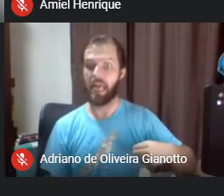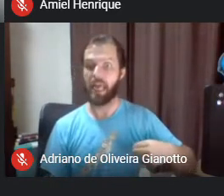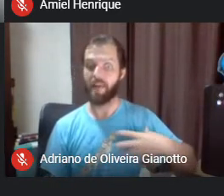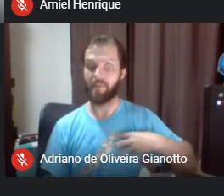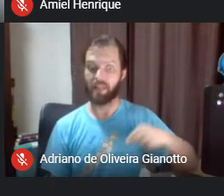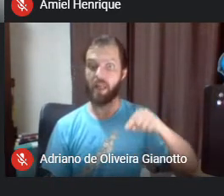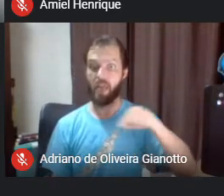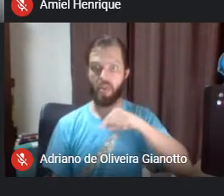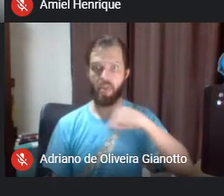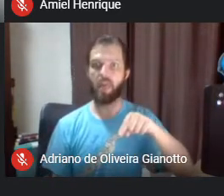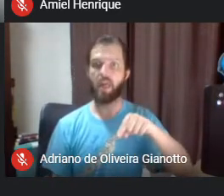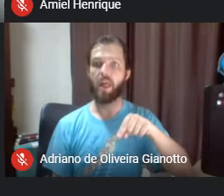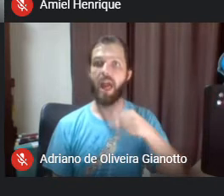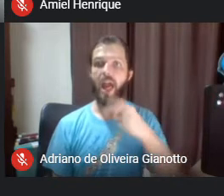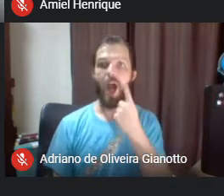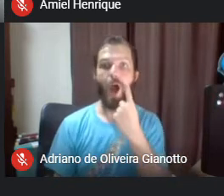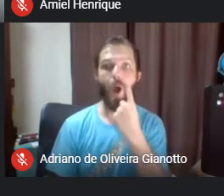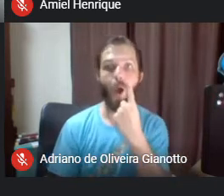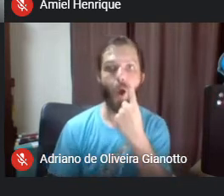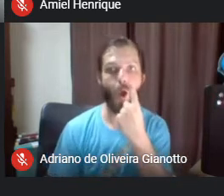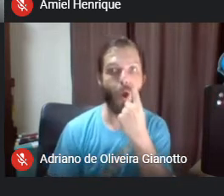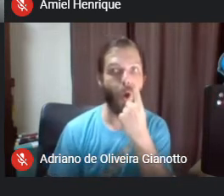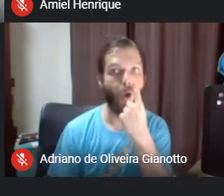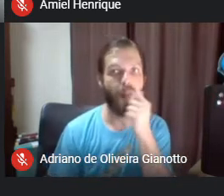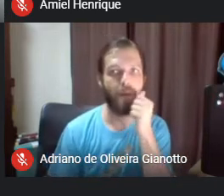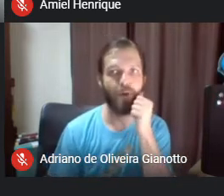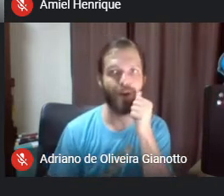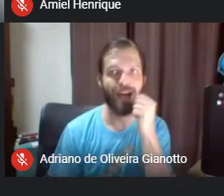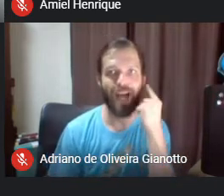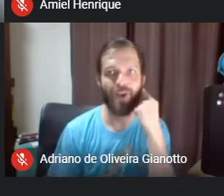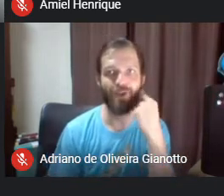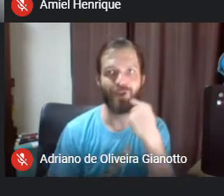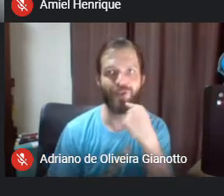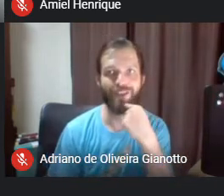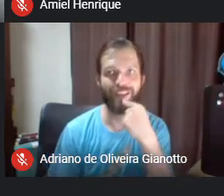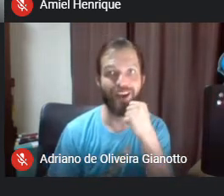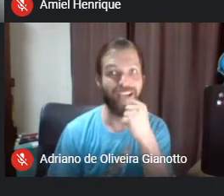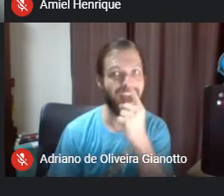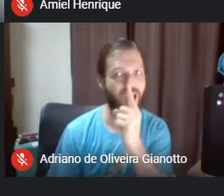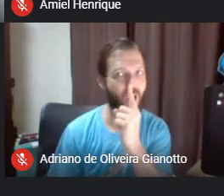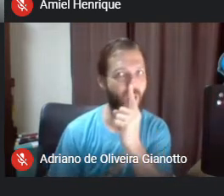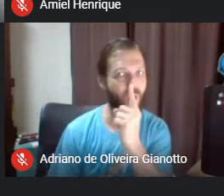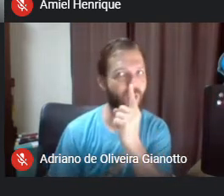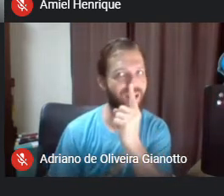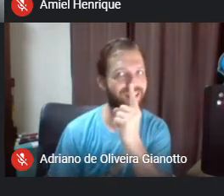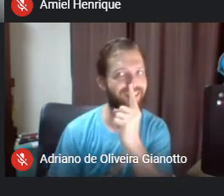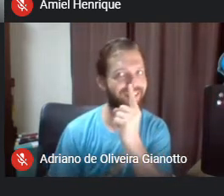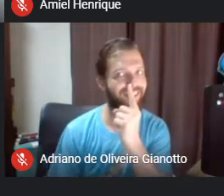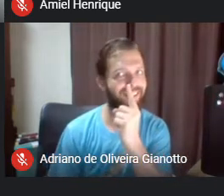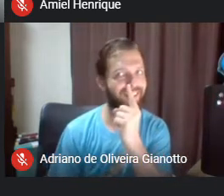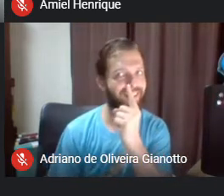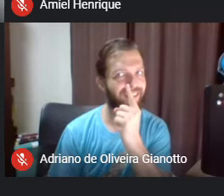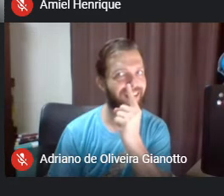ela tinha três crianças, só que uma menina era